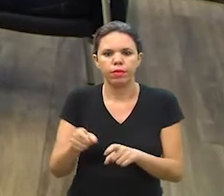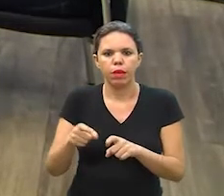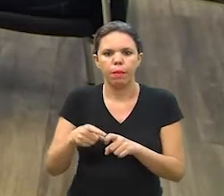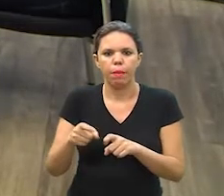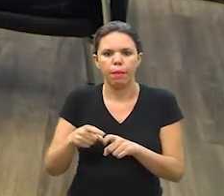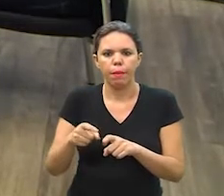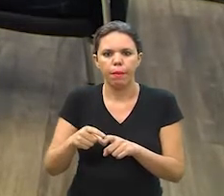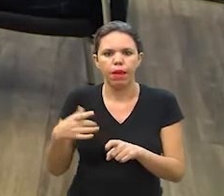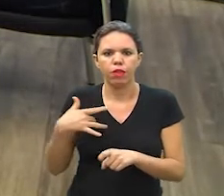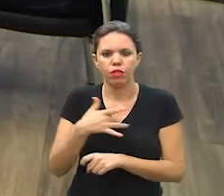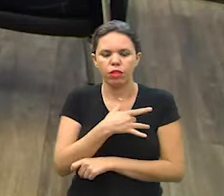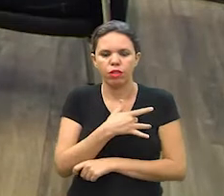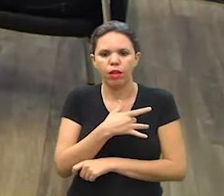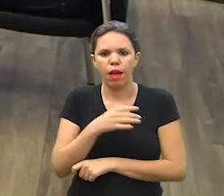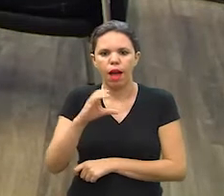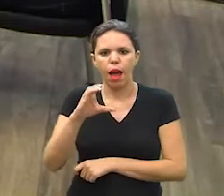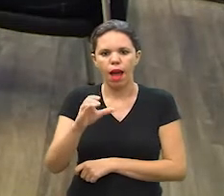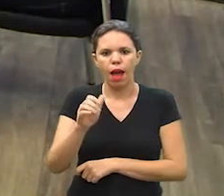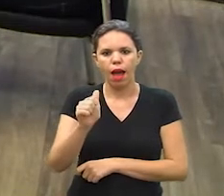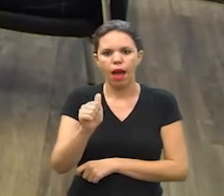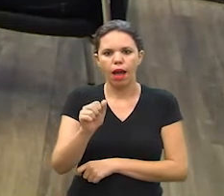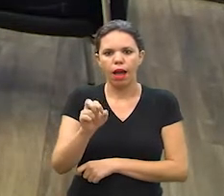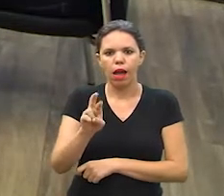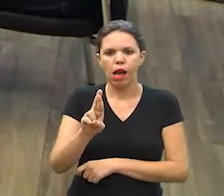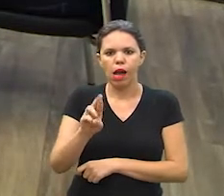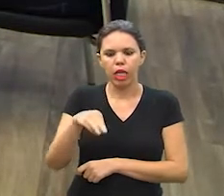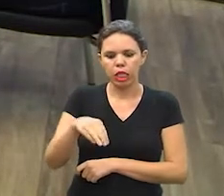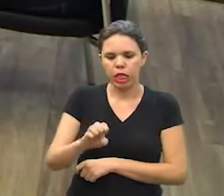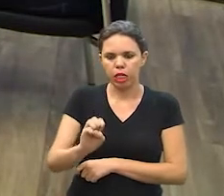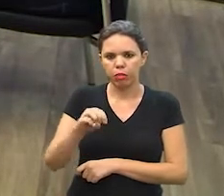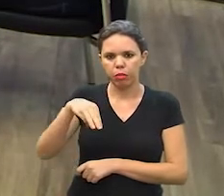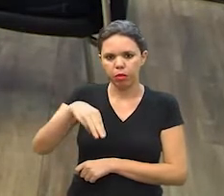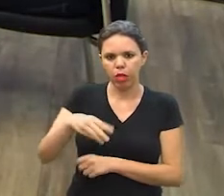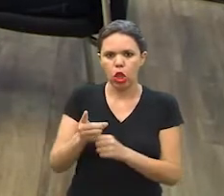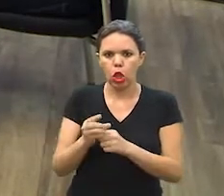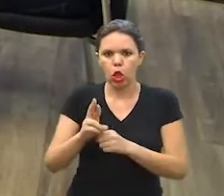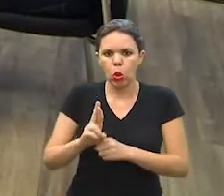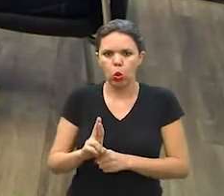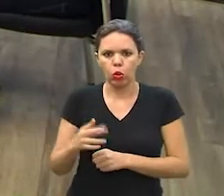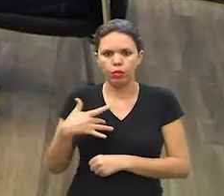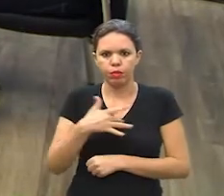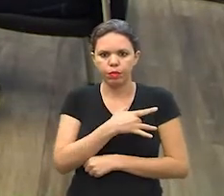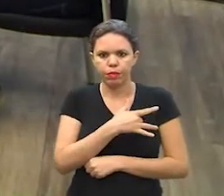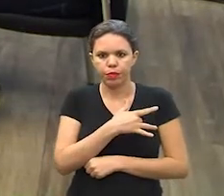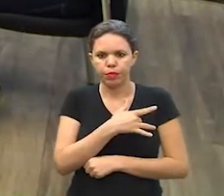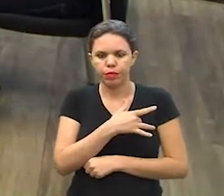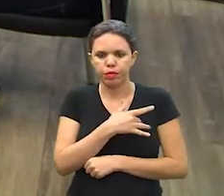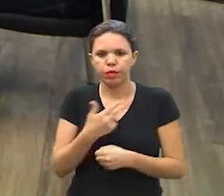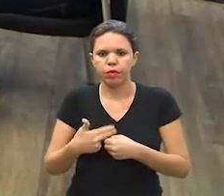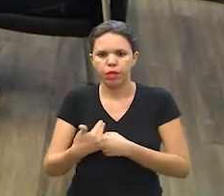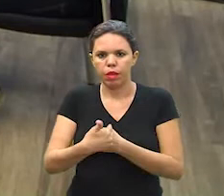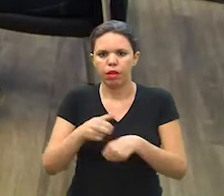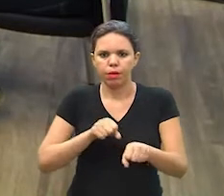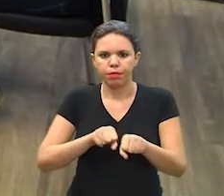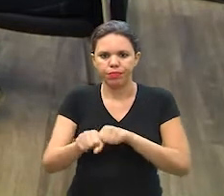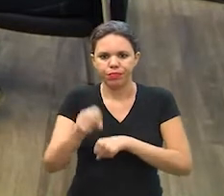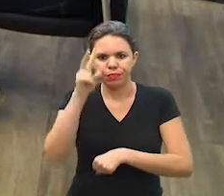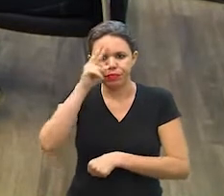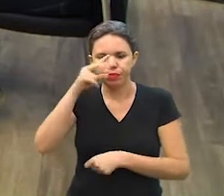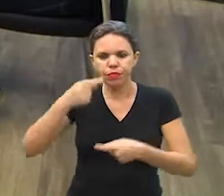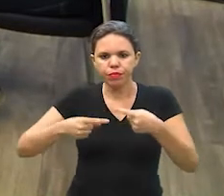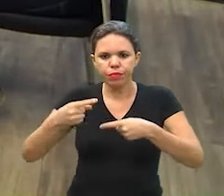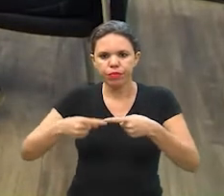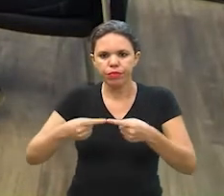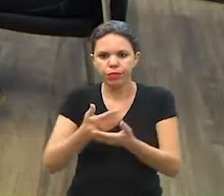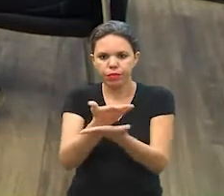médica sanitarista Carmen Campos Lavras, com doutorado em saúde também pela Unicamp. Lembrando que o